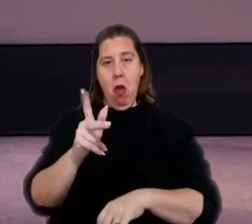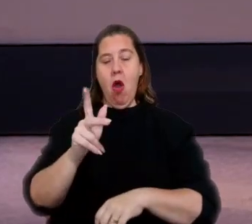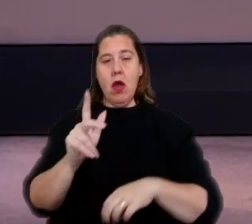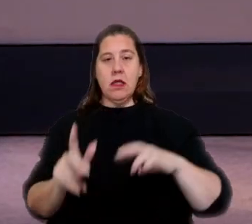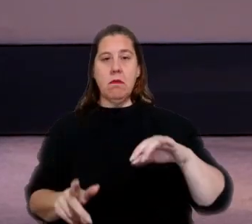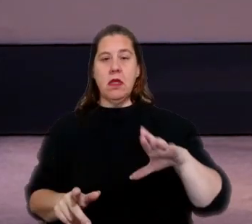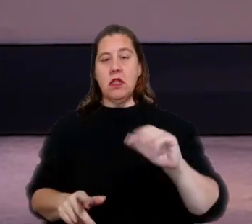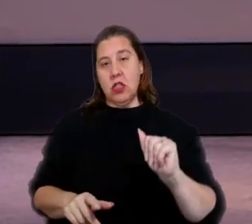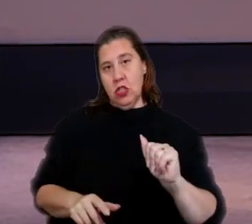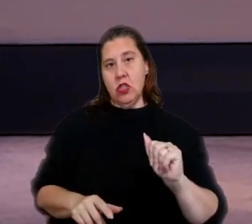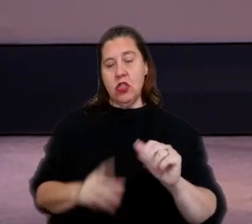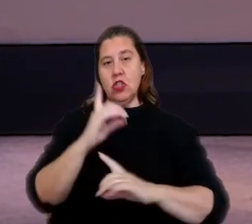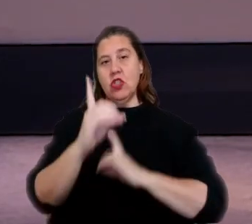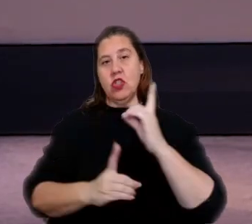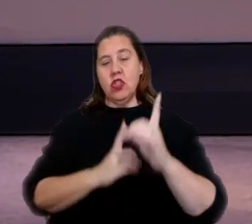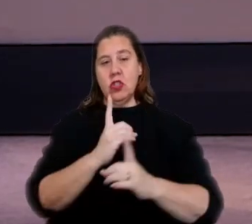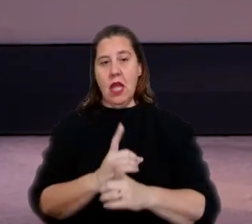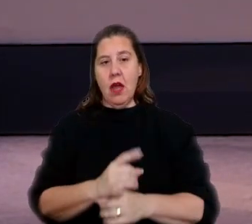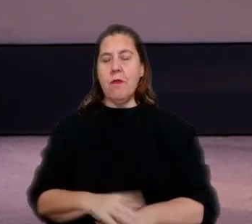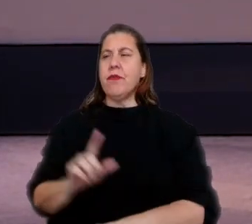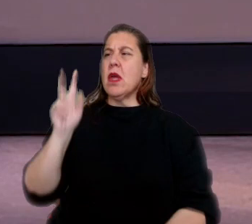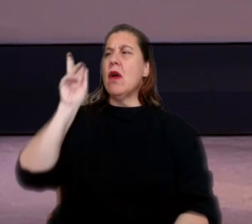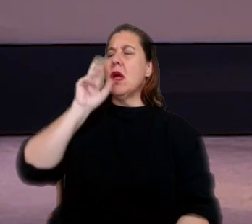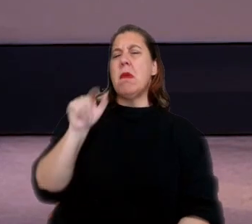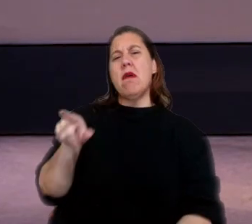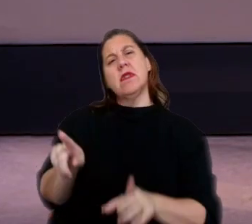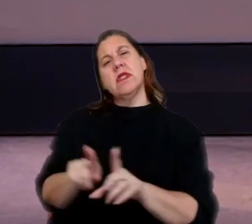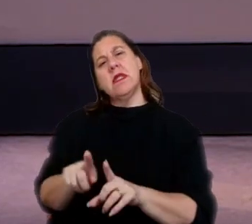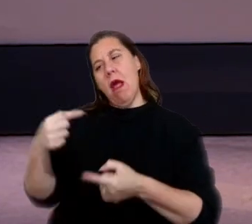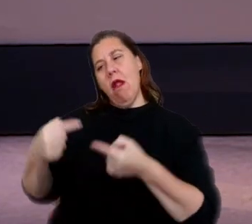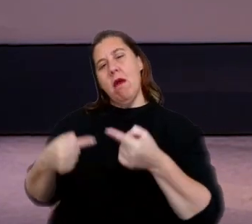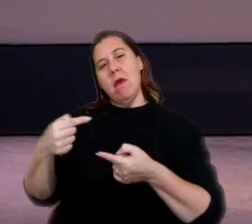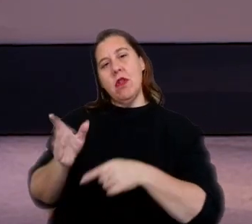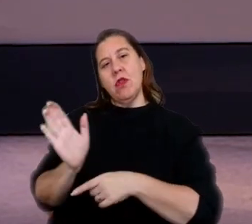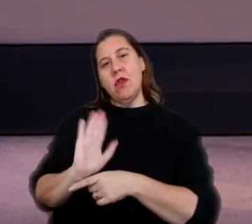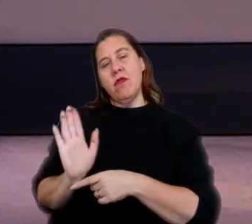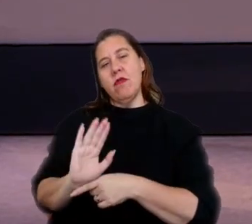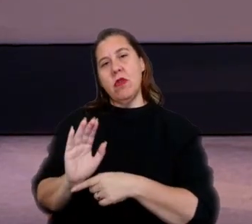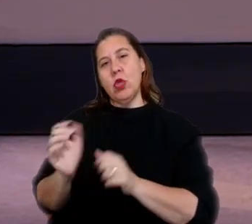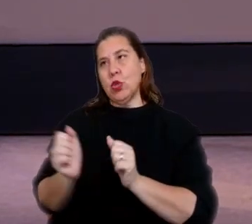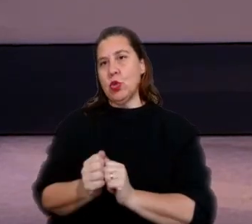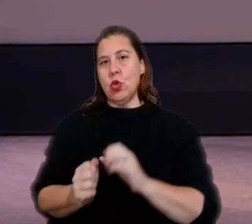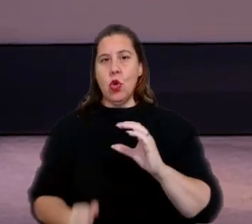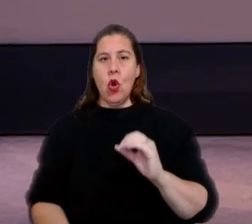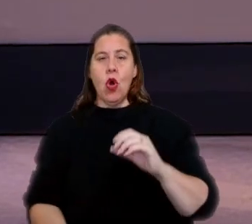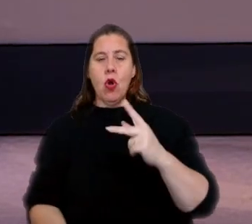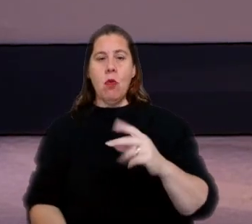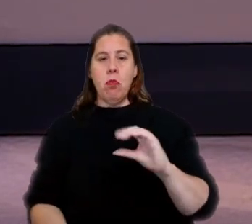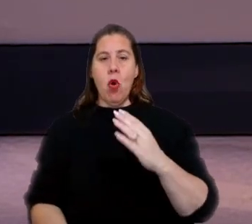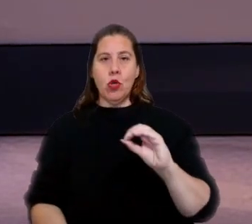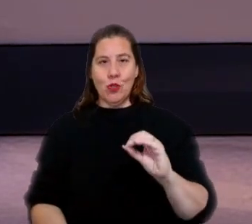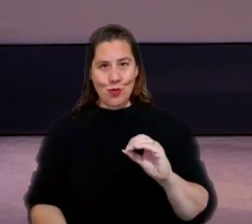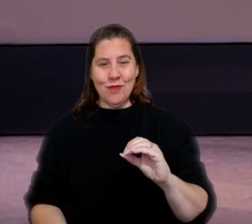em mídias digitais pela ESPM. E, Leonardo, eu me lembrei, você debateu o filme O Poço com a gente,